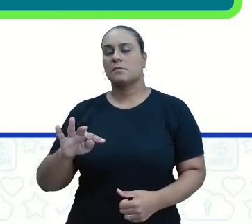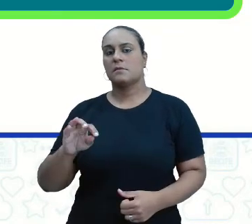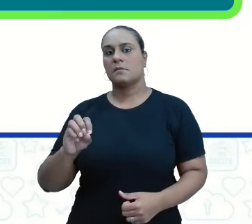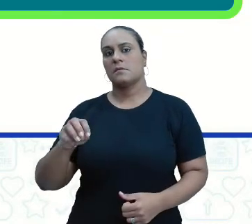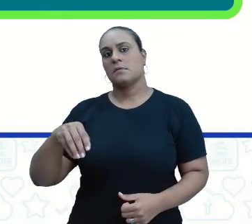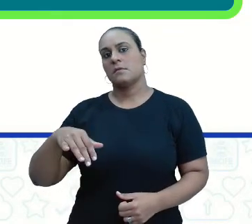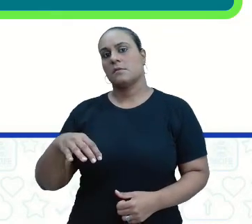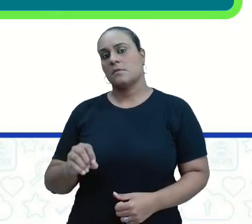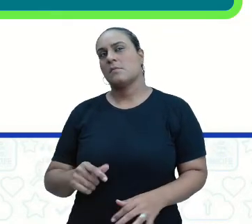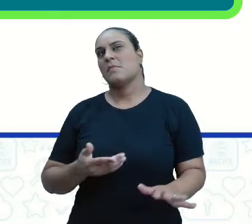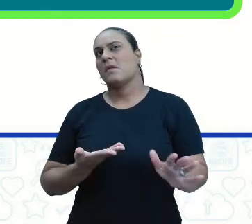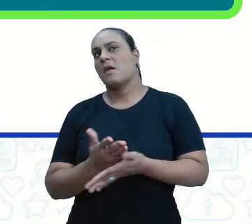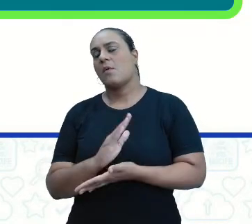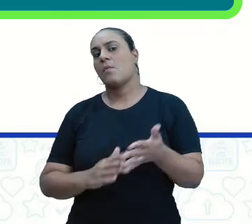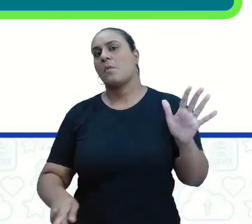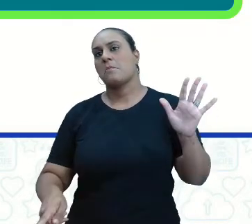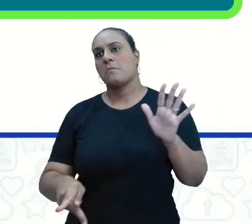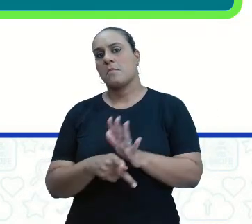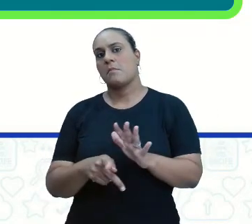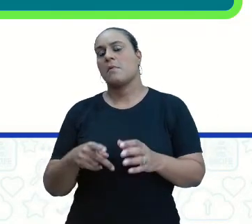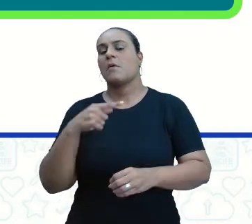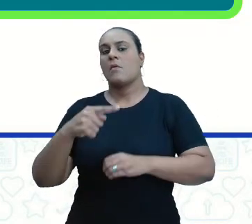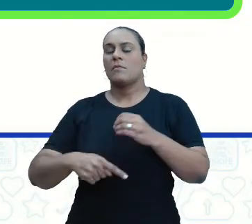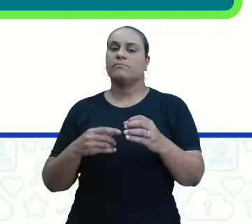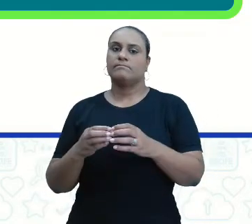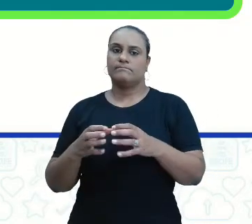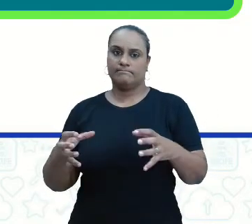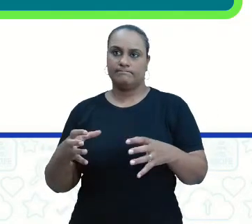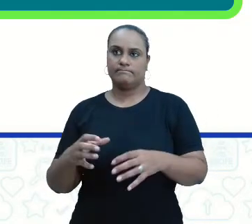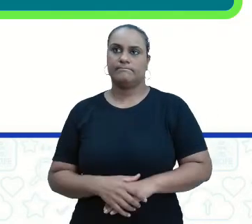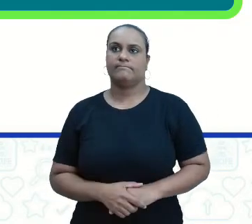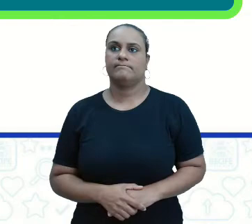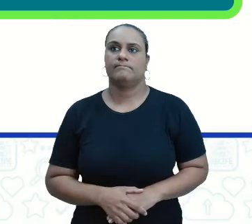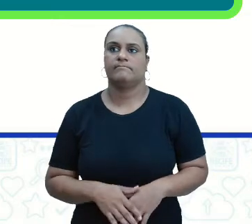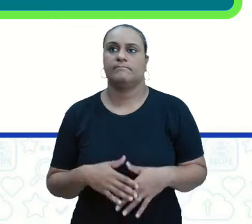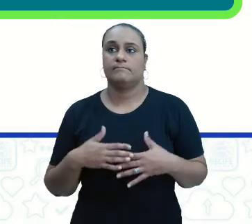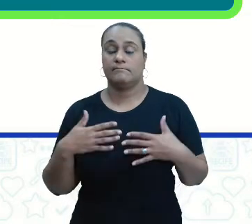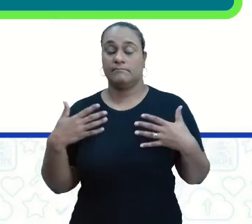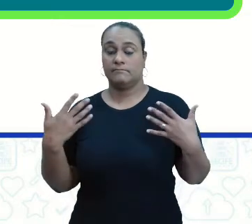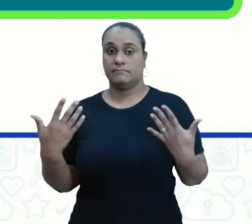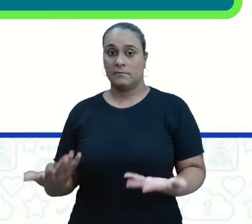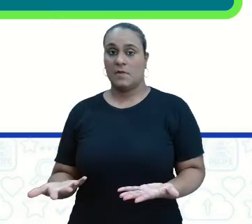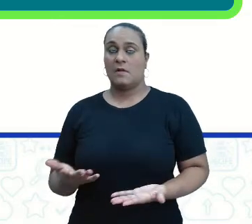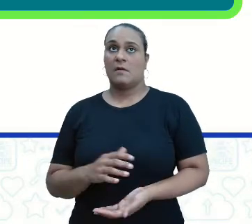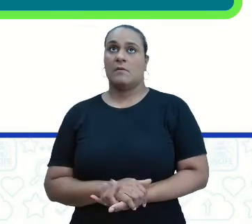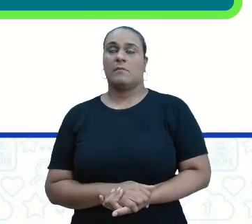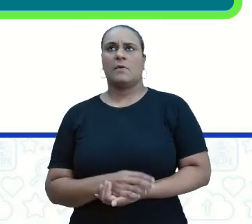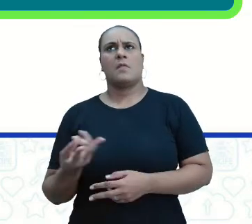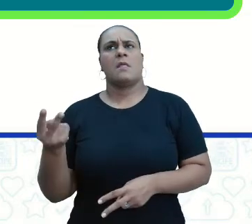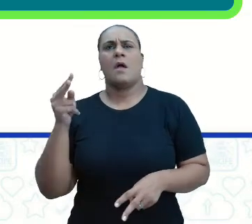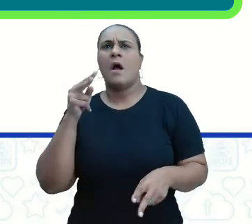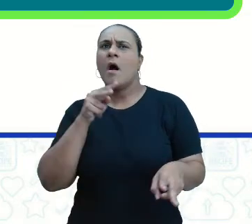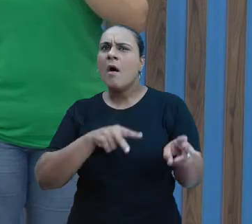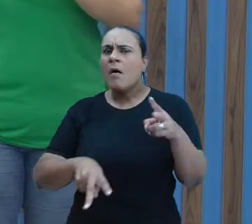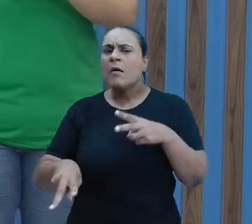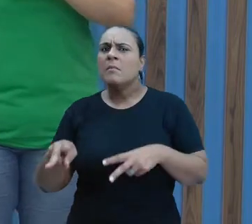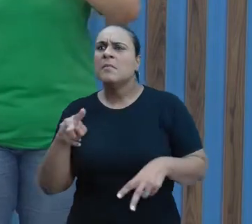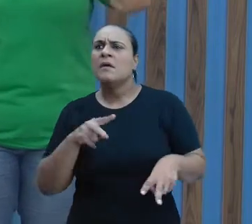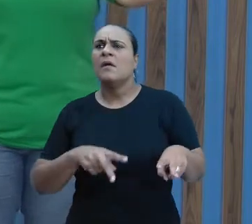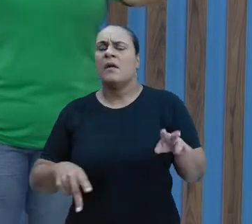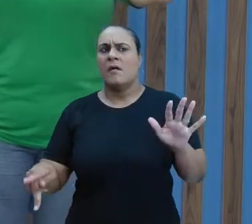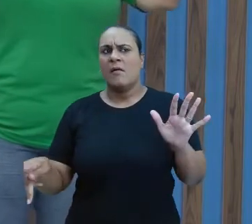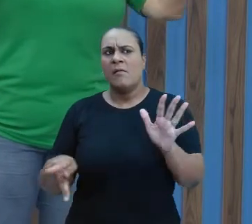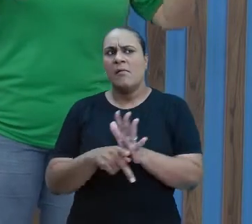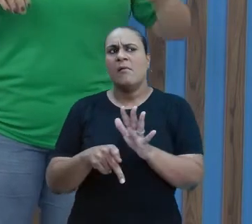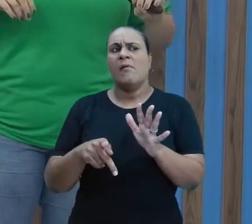algumas propriedades desses elementos químicos. Então, quando foram vendo, né, propriedades de um